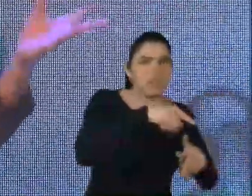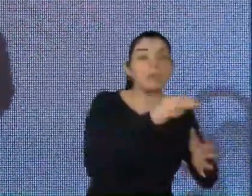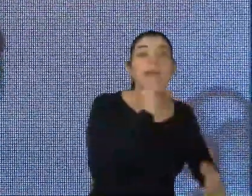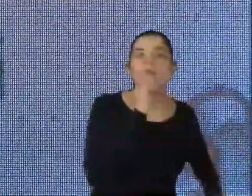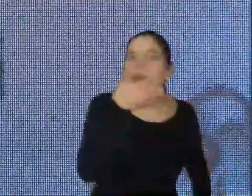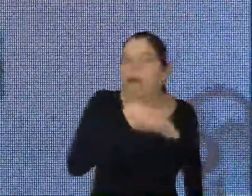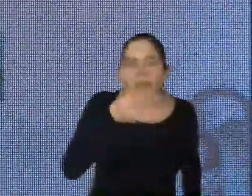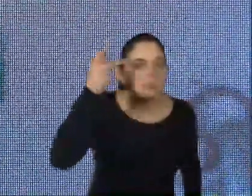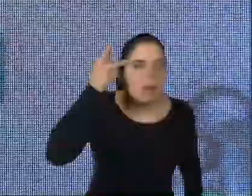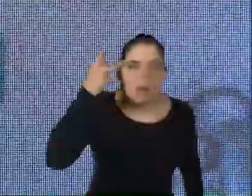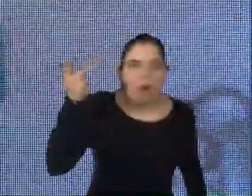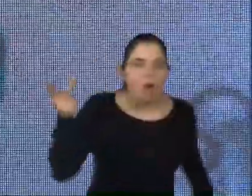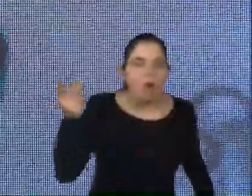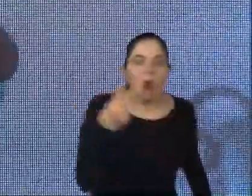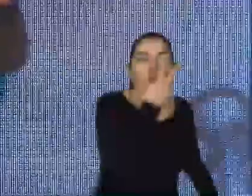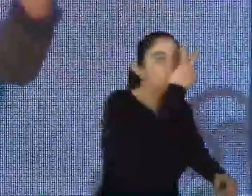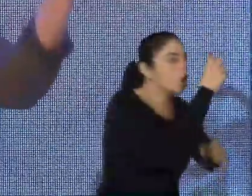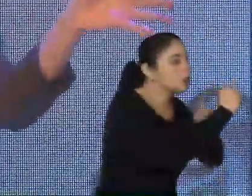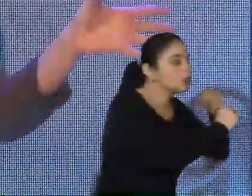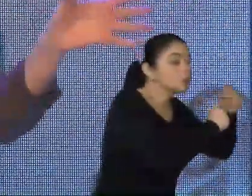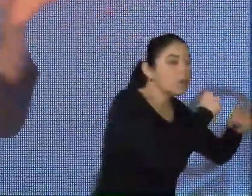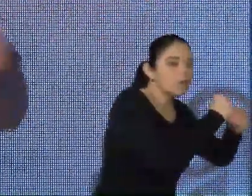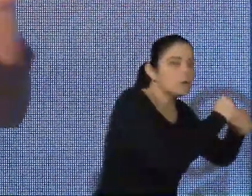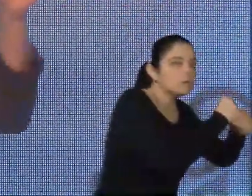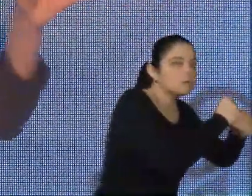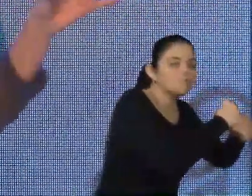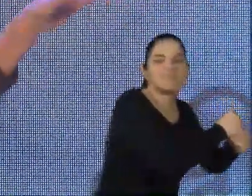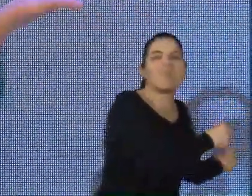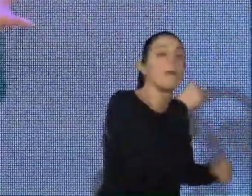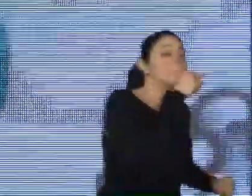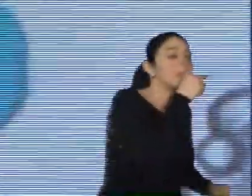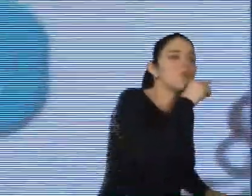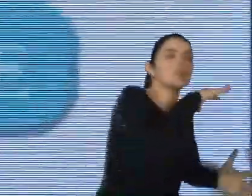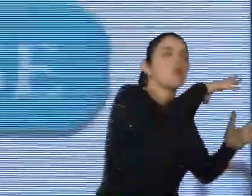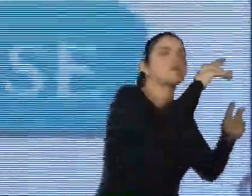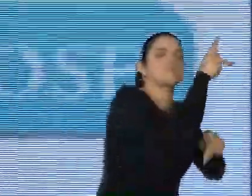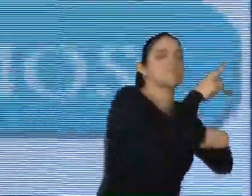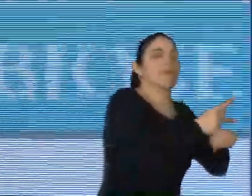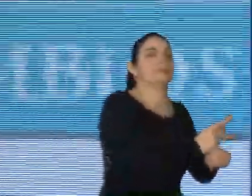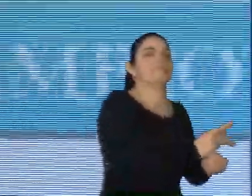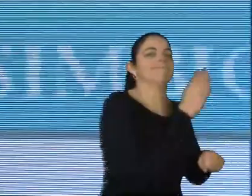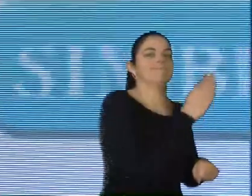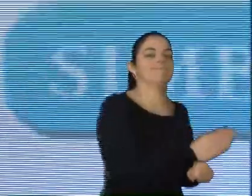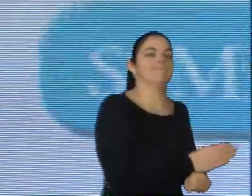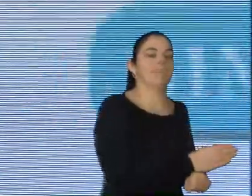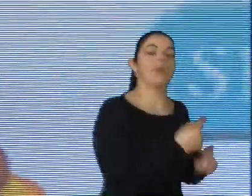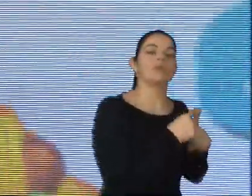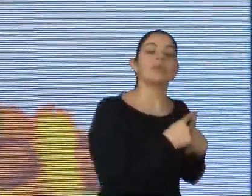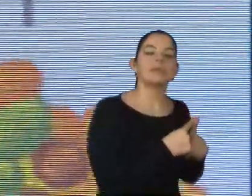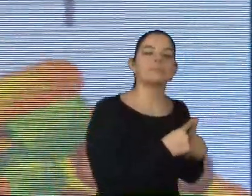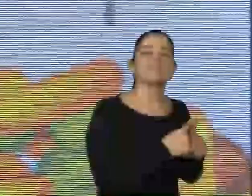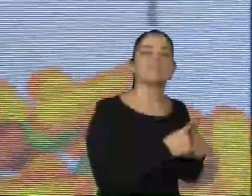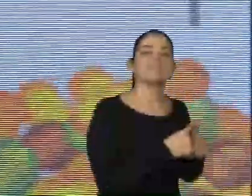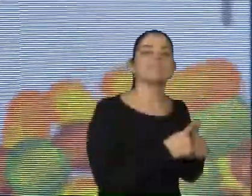aqui, a gente vive 2 anos a menos só por viver nessa cidade poluída. E aí? A gente está